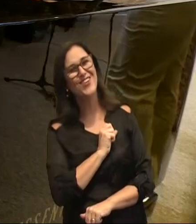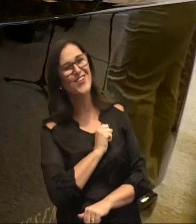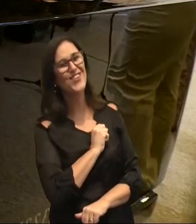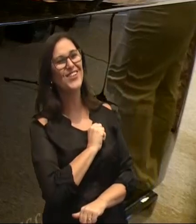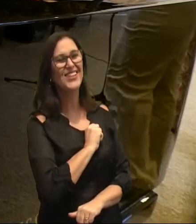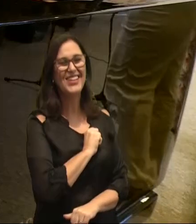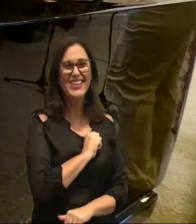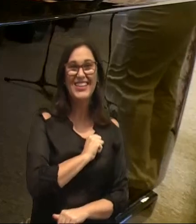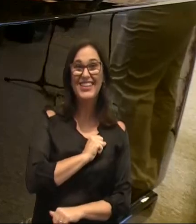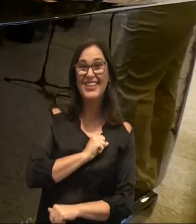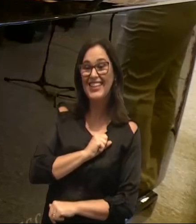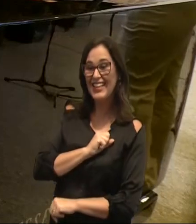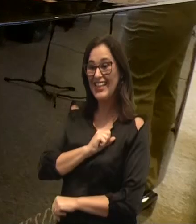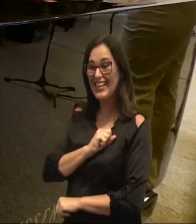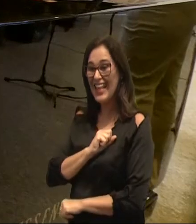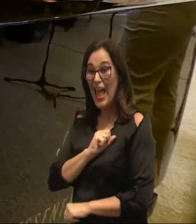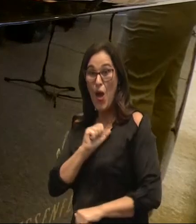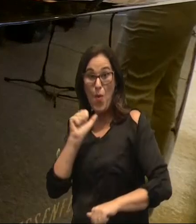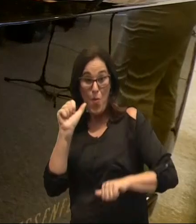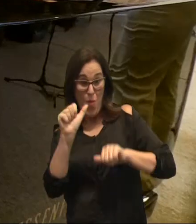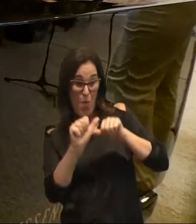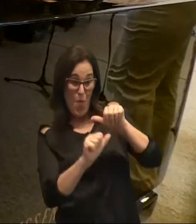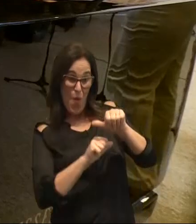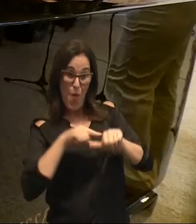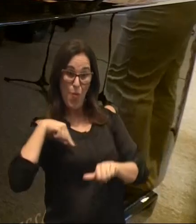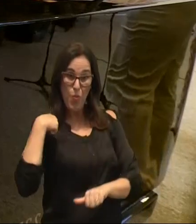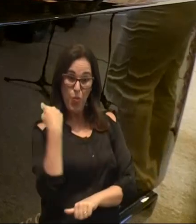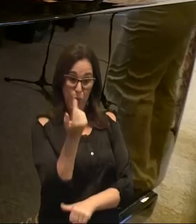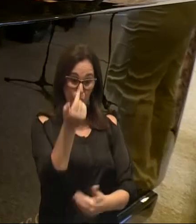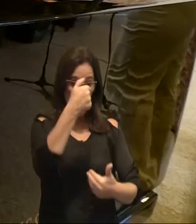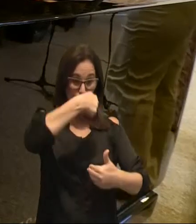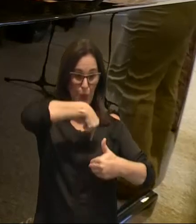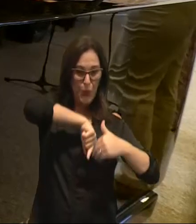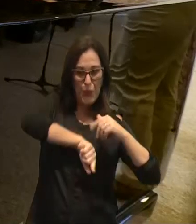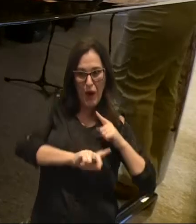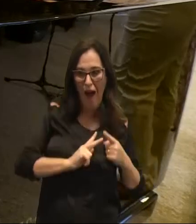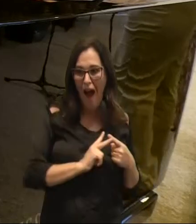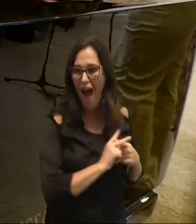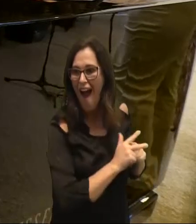amor, Tu mudaste nosso interior.